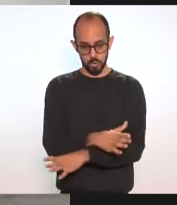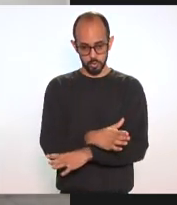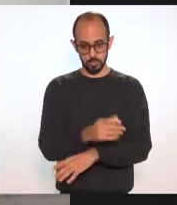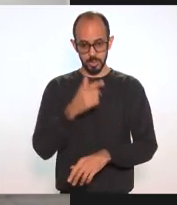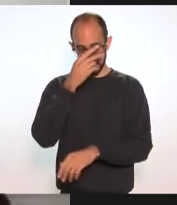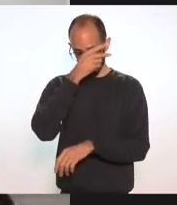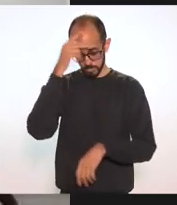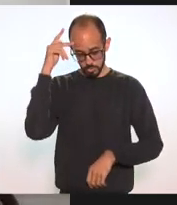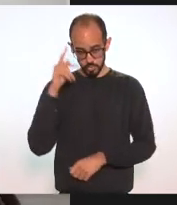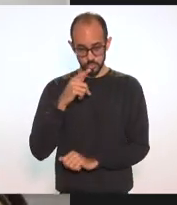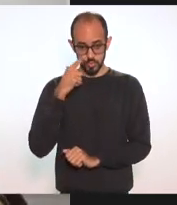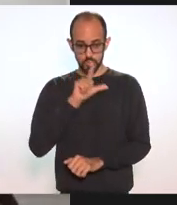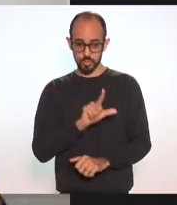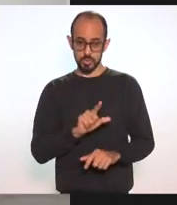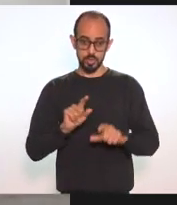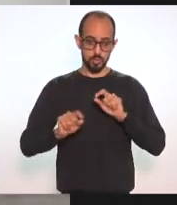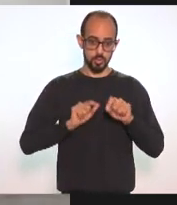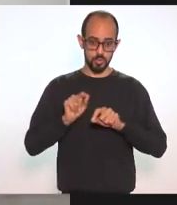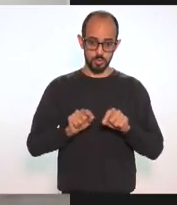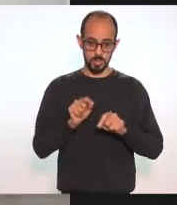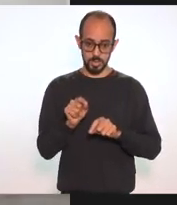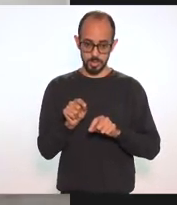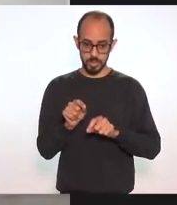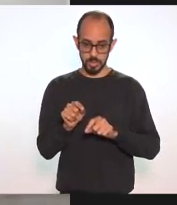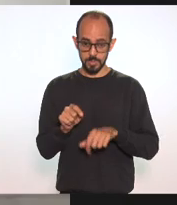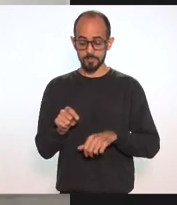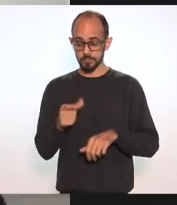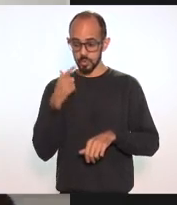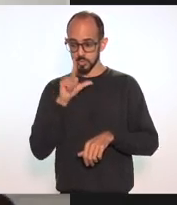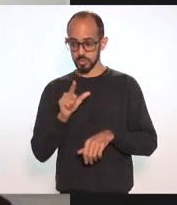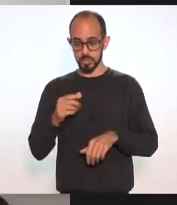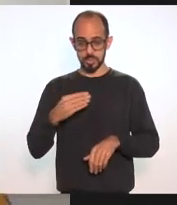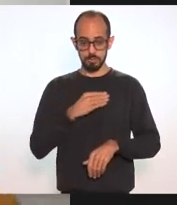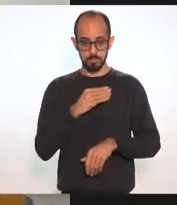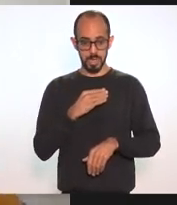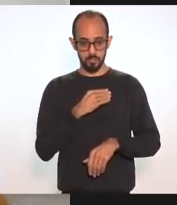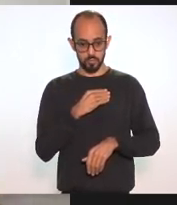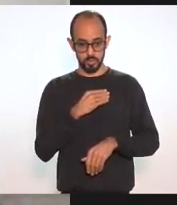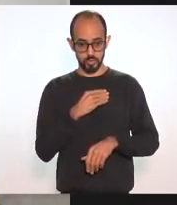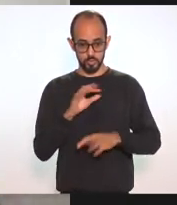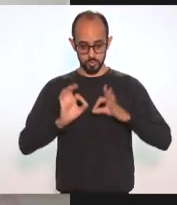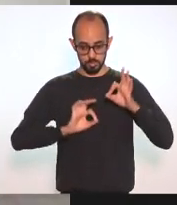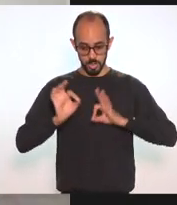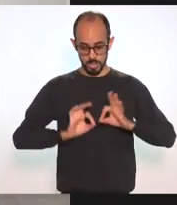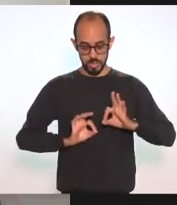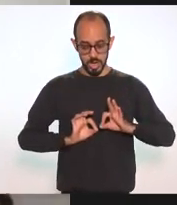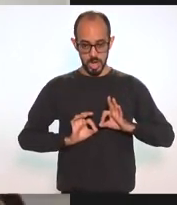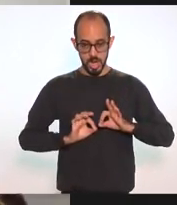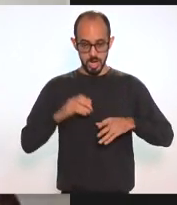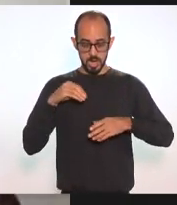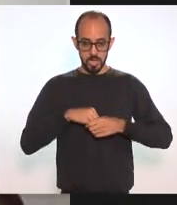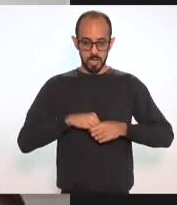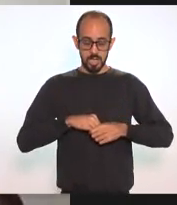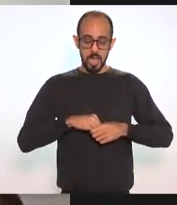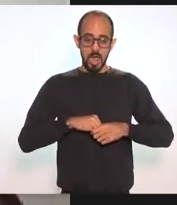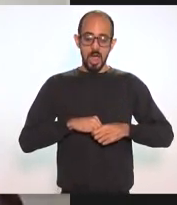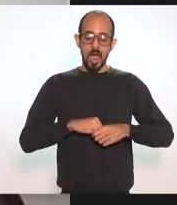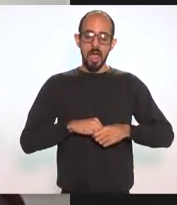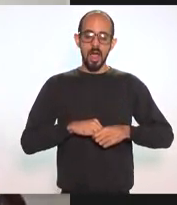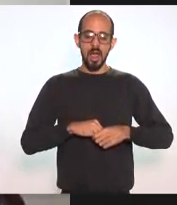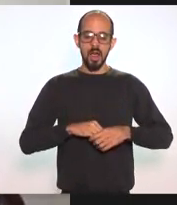pessoas possam ser beneficiadas diretamente nos seus projetos, nas favelas e periferias,